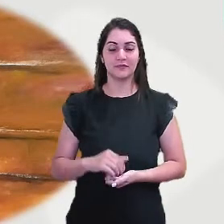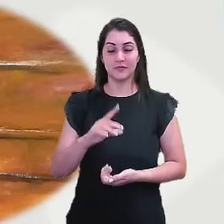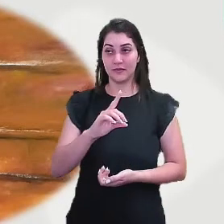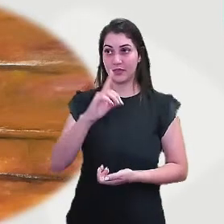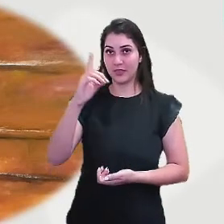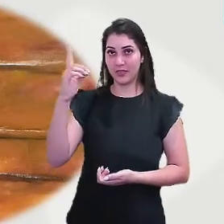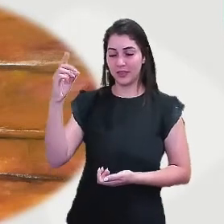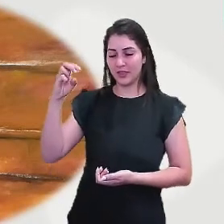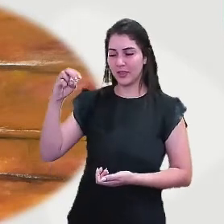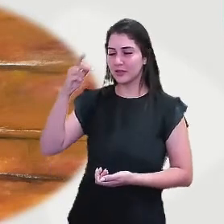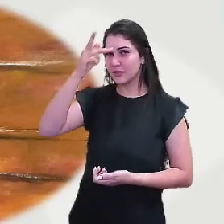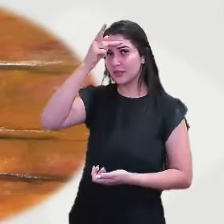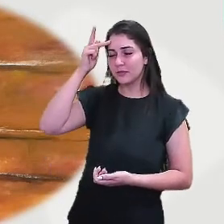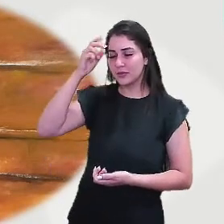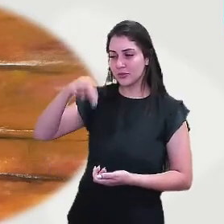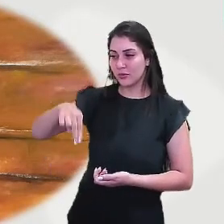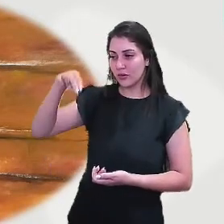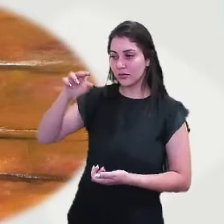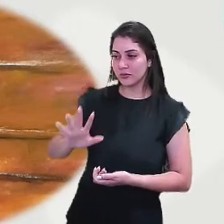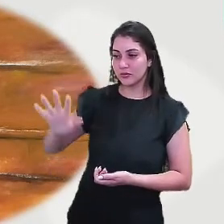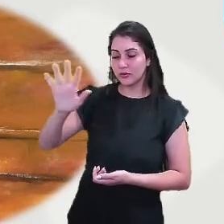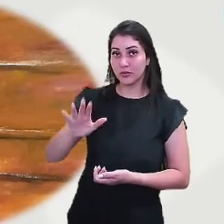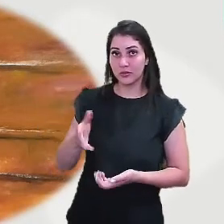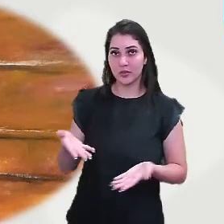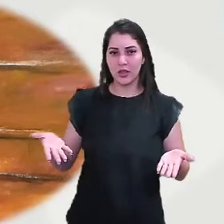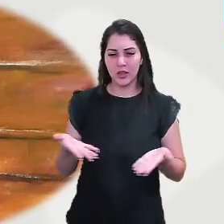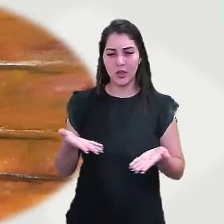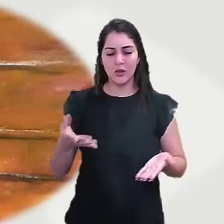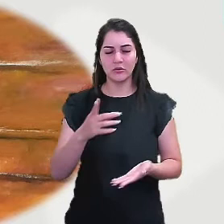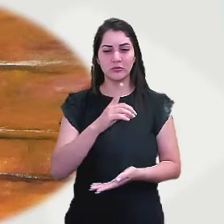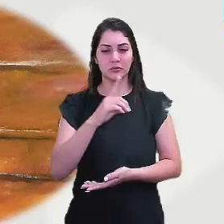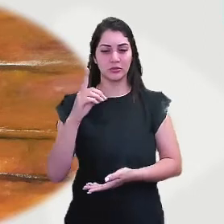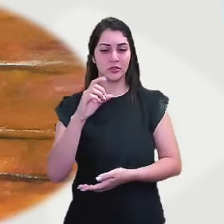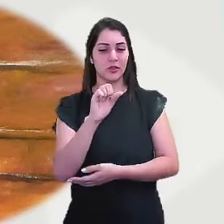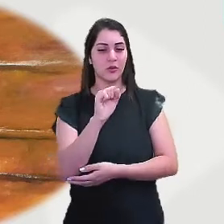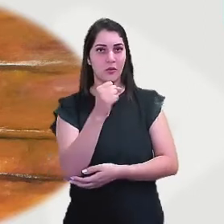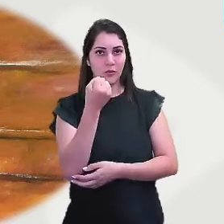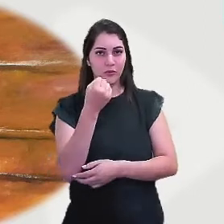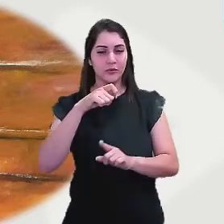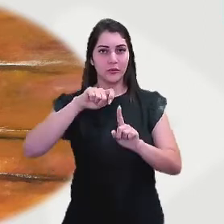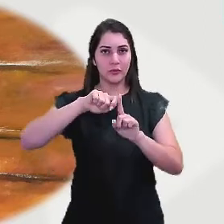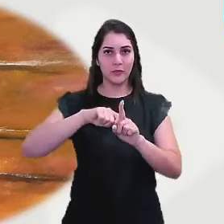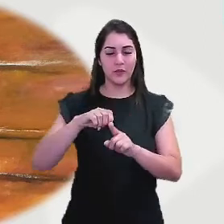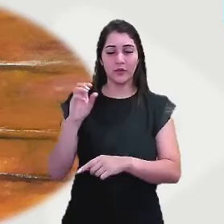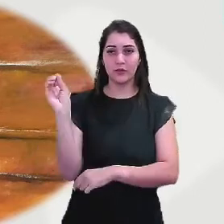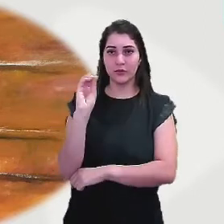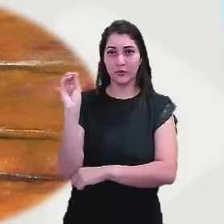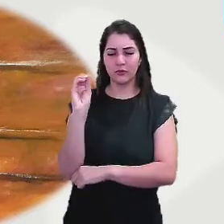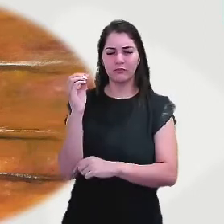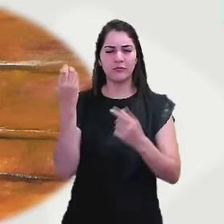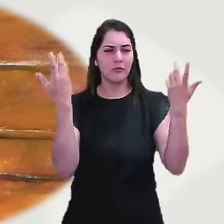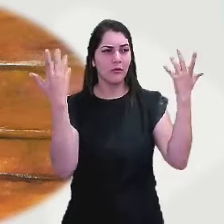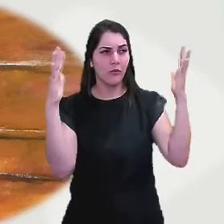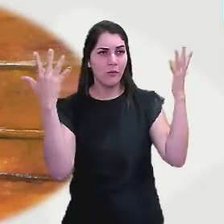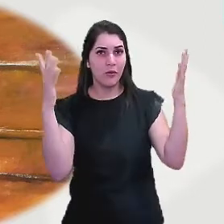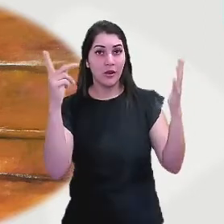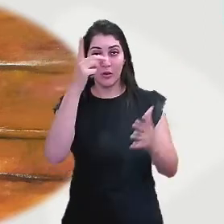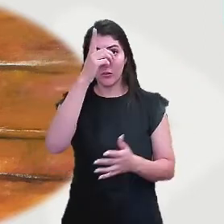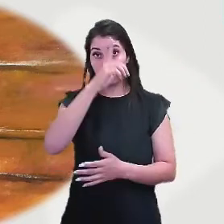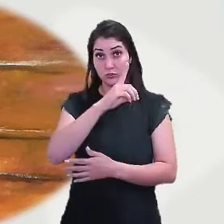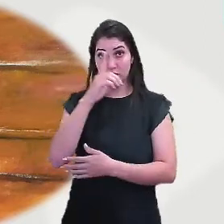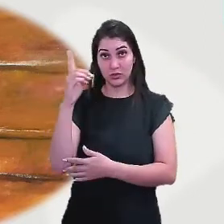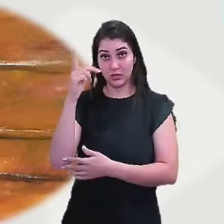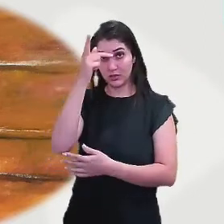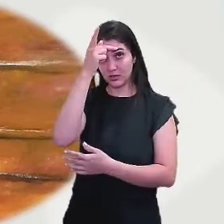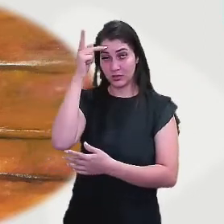Dia do Nordestino. Agora, próximo dia 8 de outubro, estaremos comemorando o Dia do Nordestino.